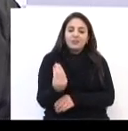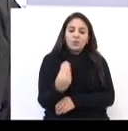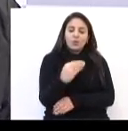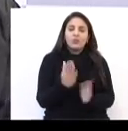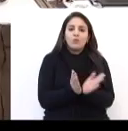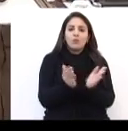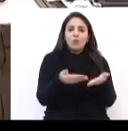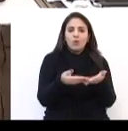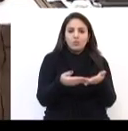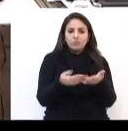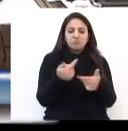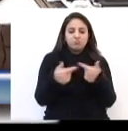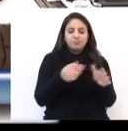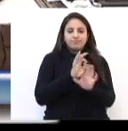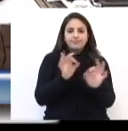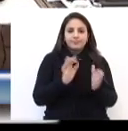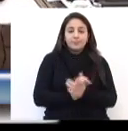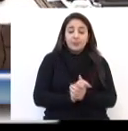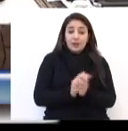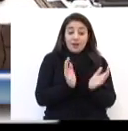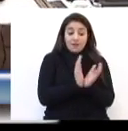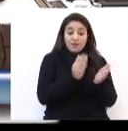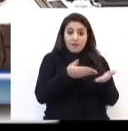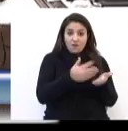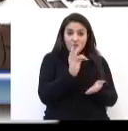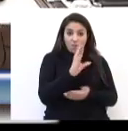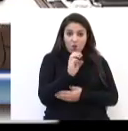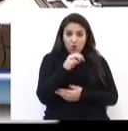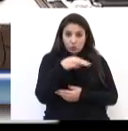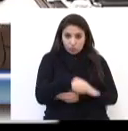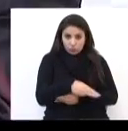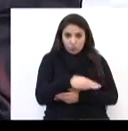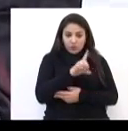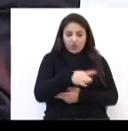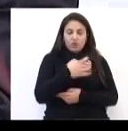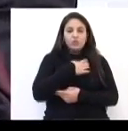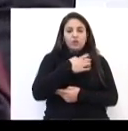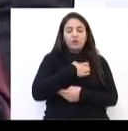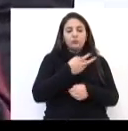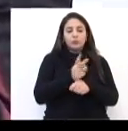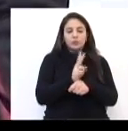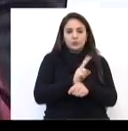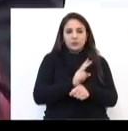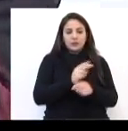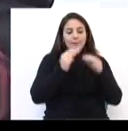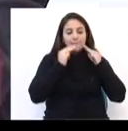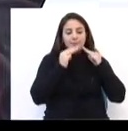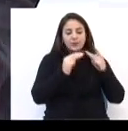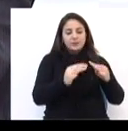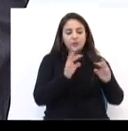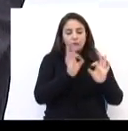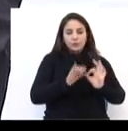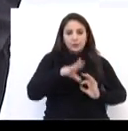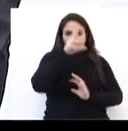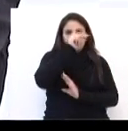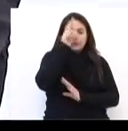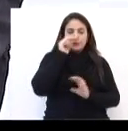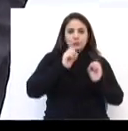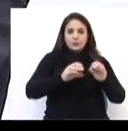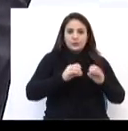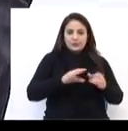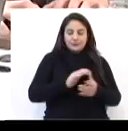foram trabalhadas. O fórum é uma das 4 instâncias de monitoramento da execução das metas do Plano